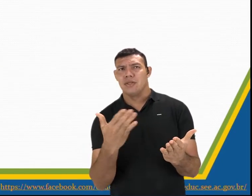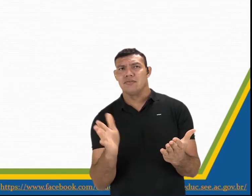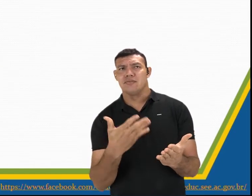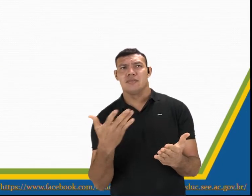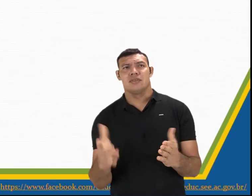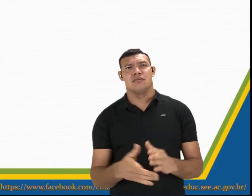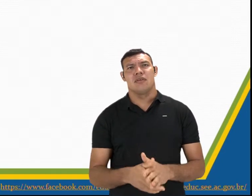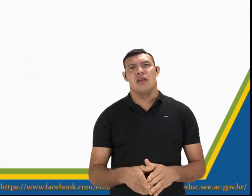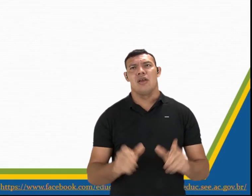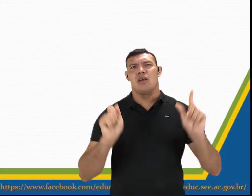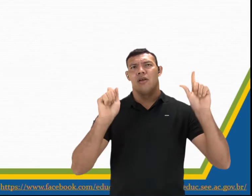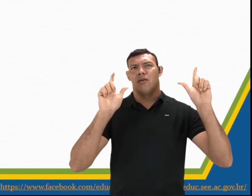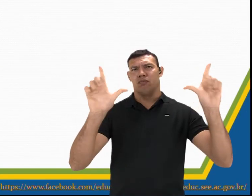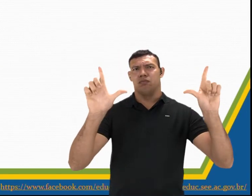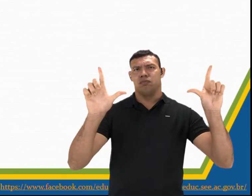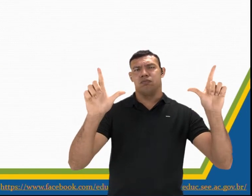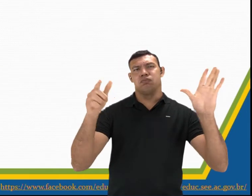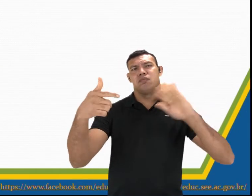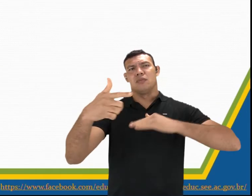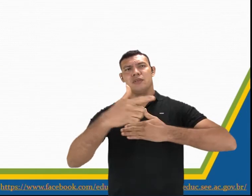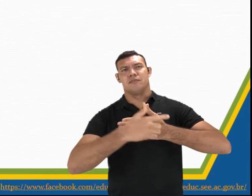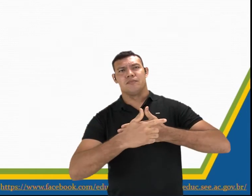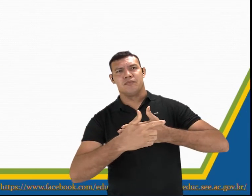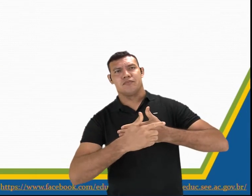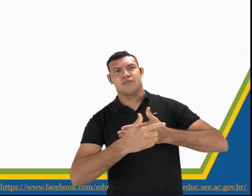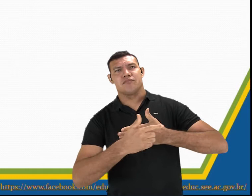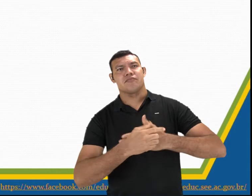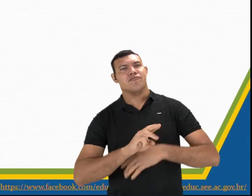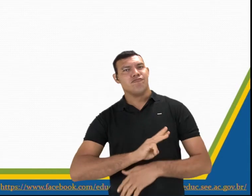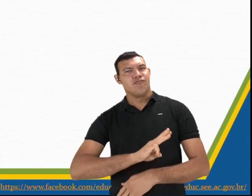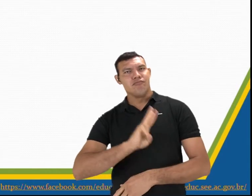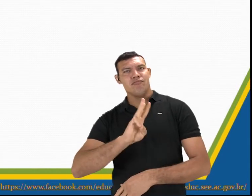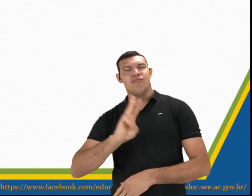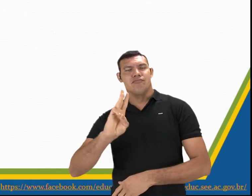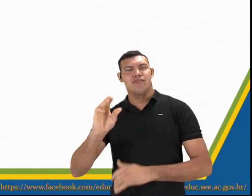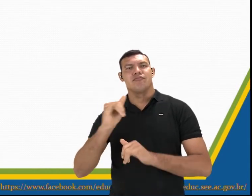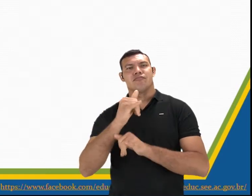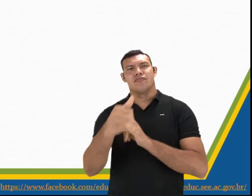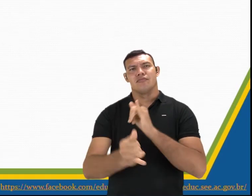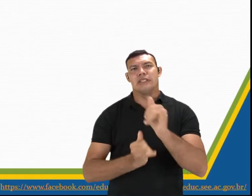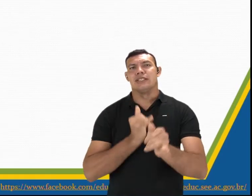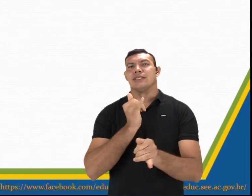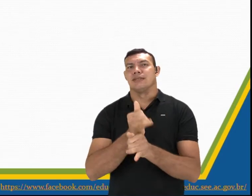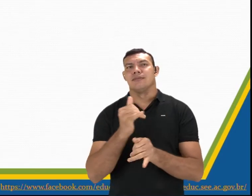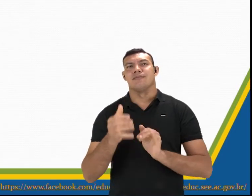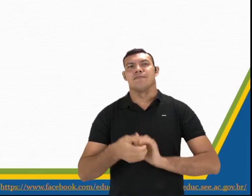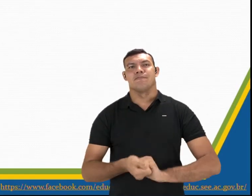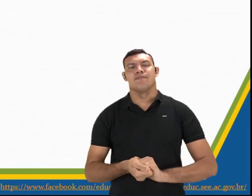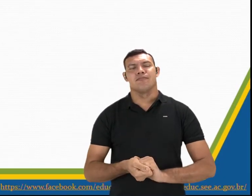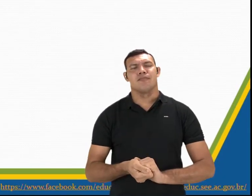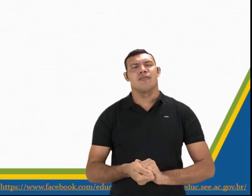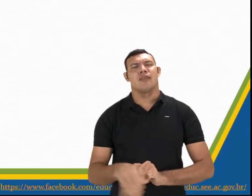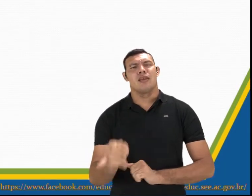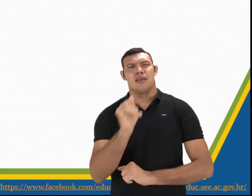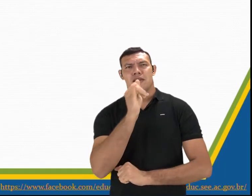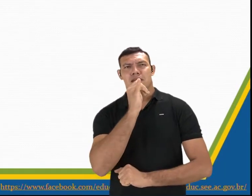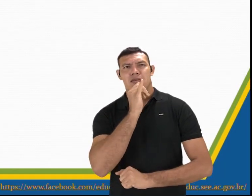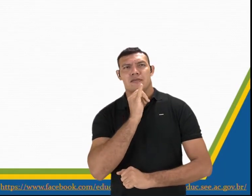num panfleto, ou numa página da web, isso que a gente tem aí serve